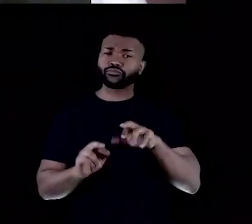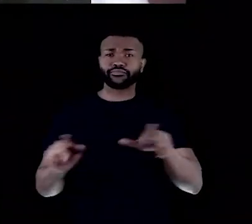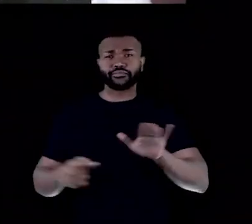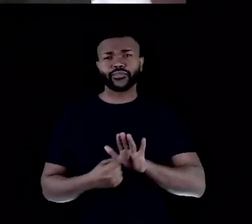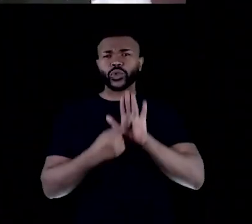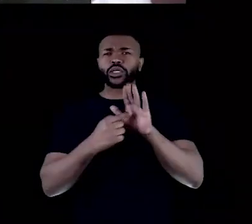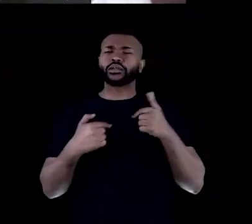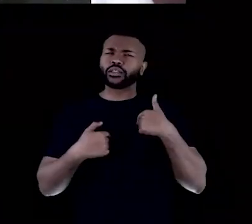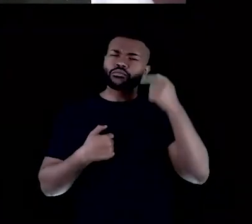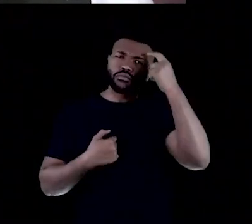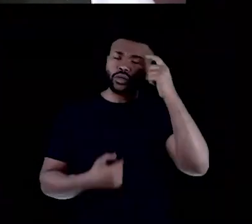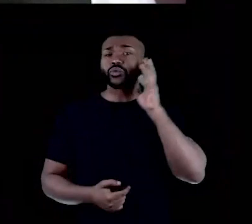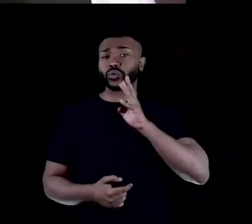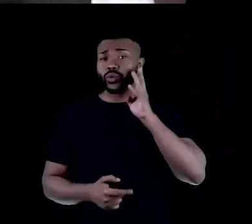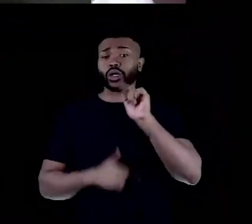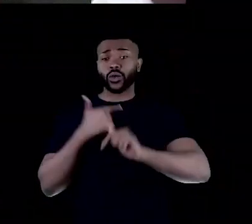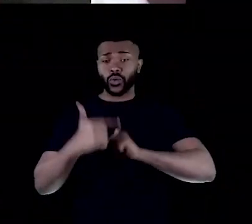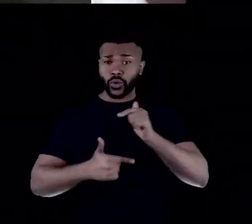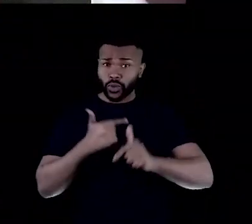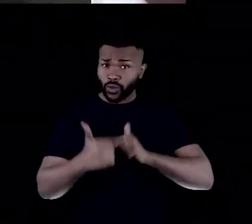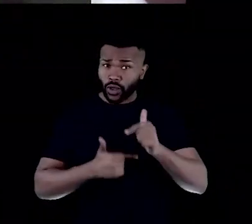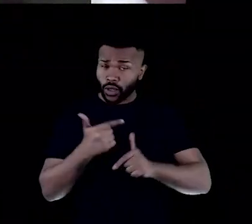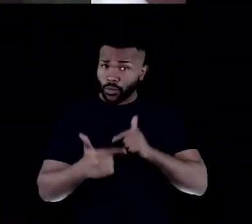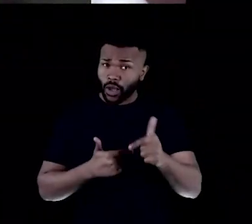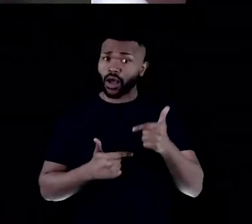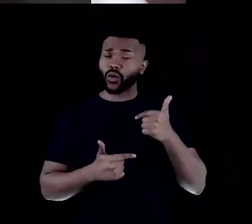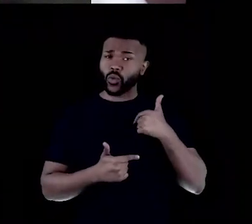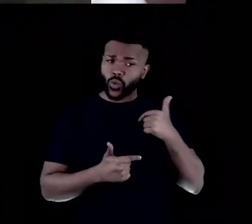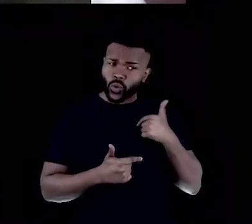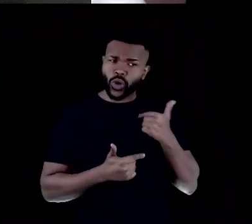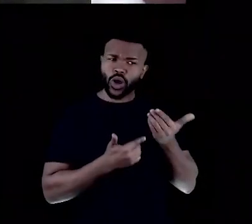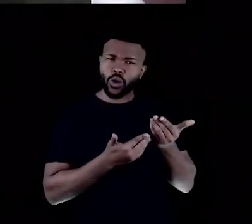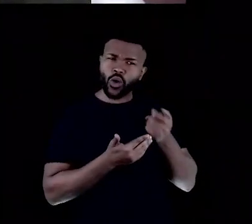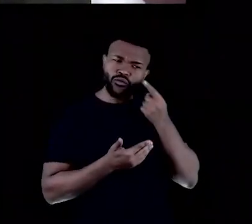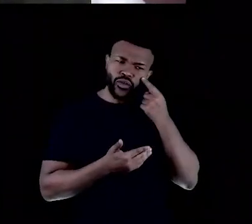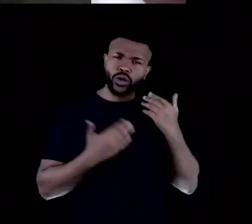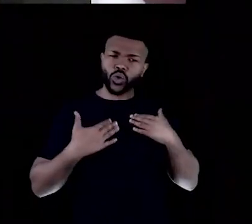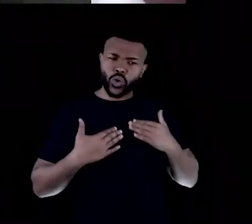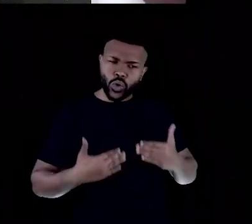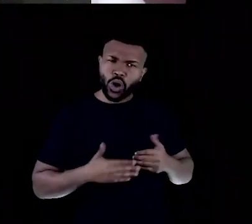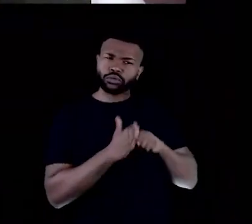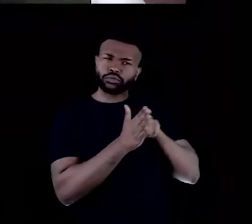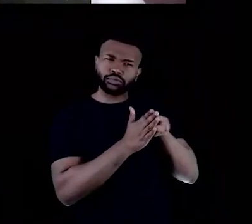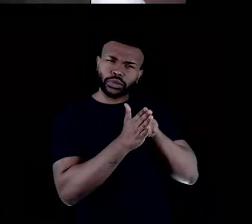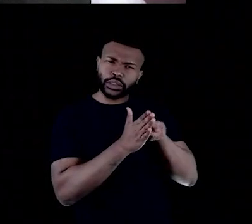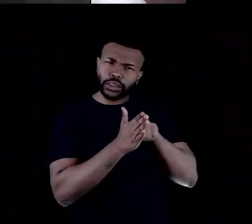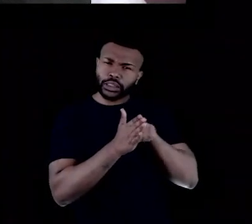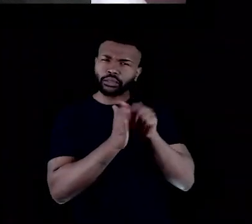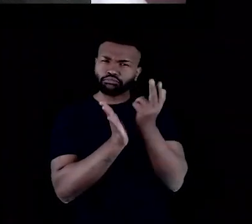de outra forma. Então, eu acho muito, muito legal esse trabalho de tratar, de garimpar esses